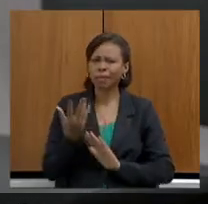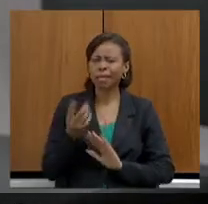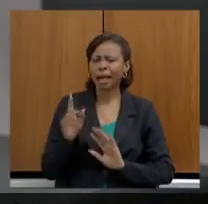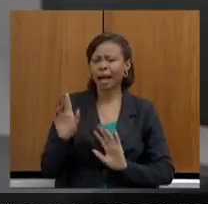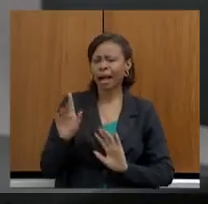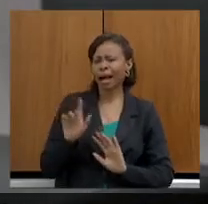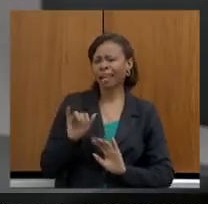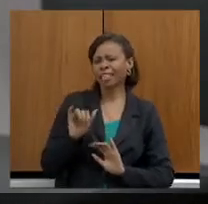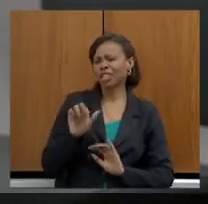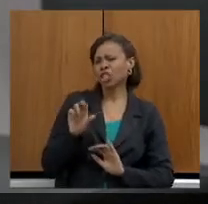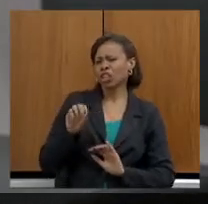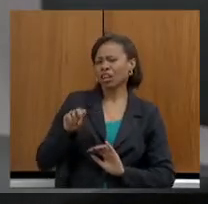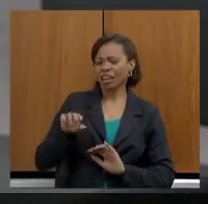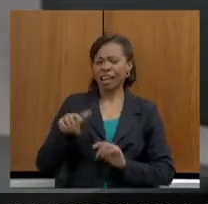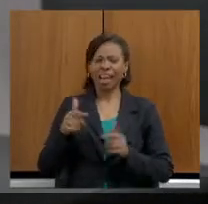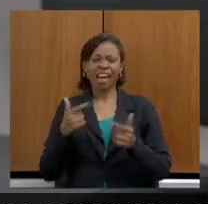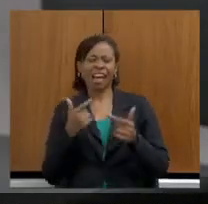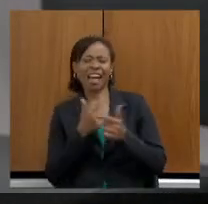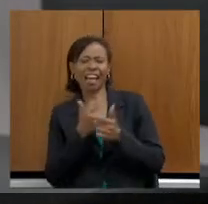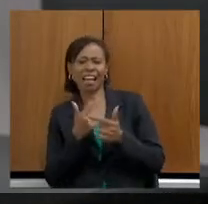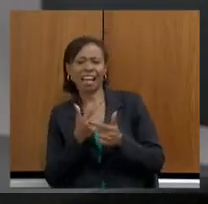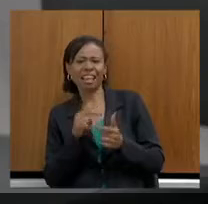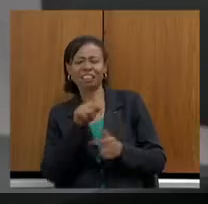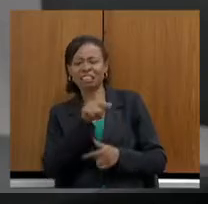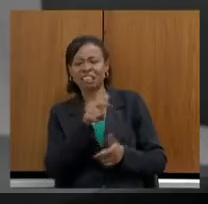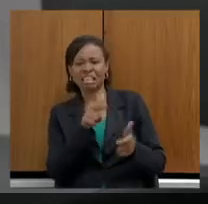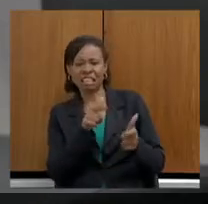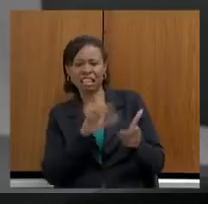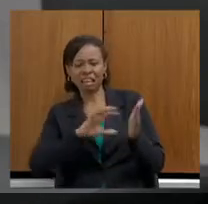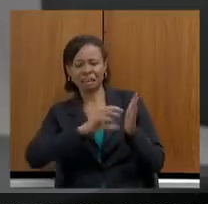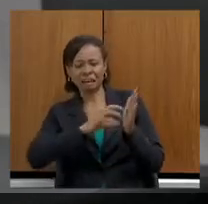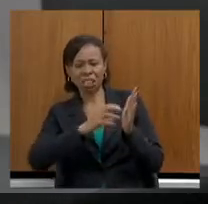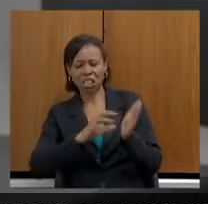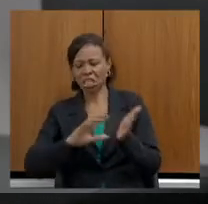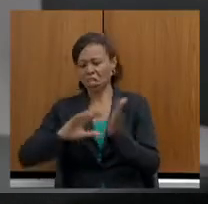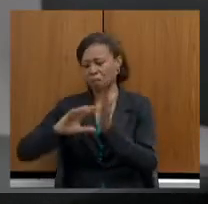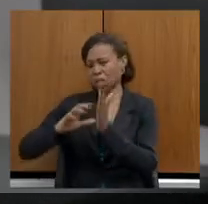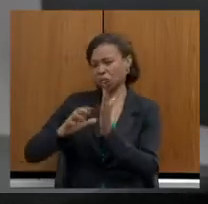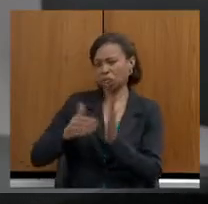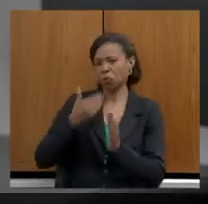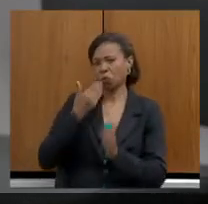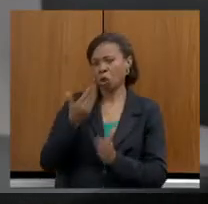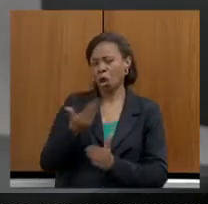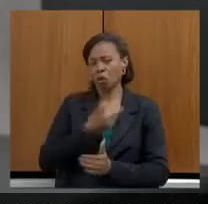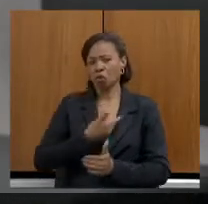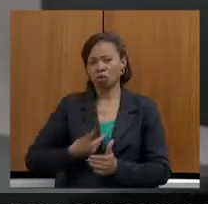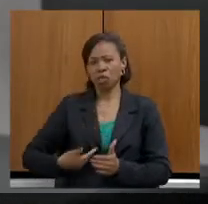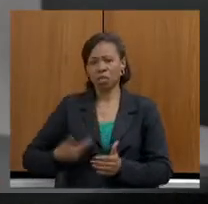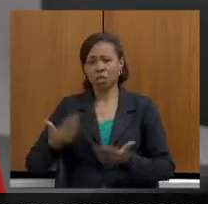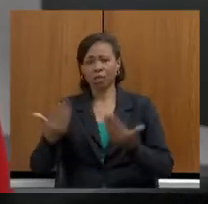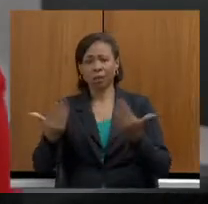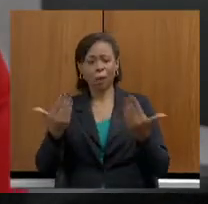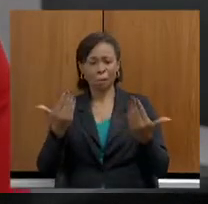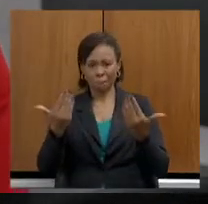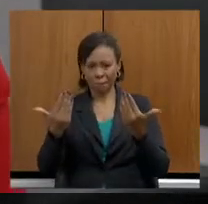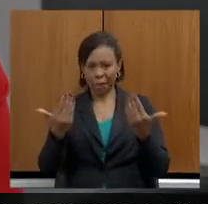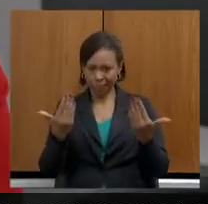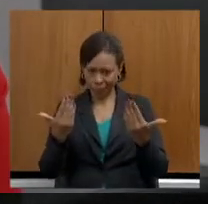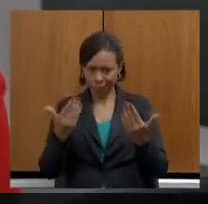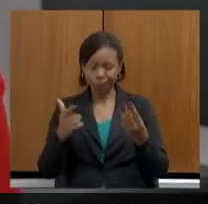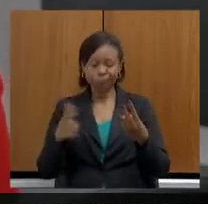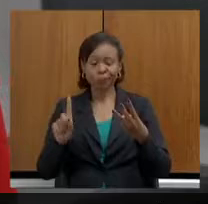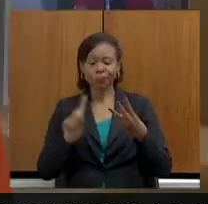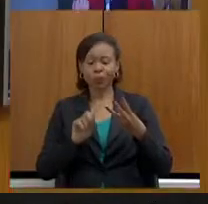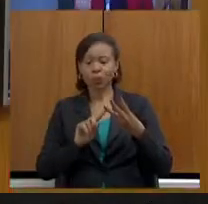ironias seu sabe de qual partido só sabe de qual governo então Assembleia compara e o Assembleia